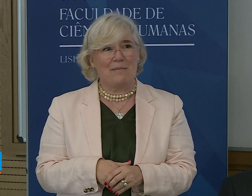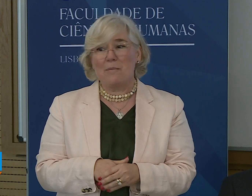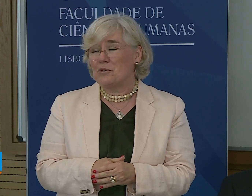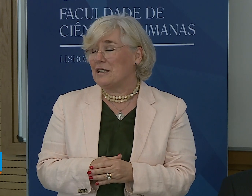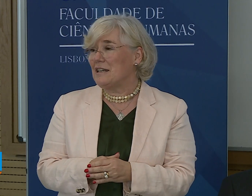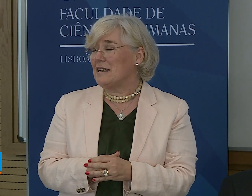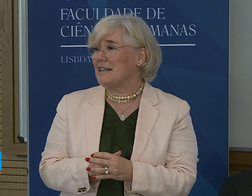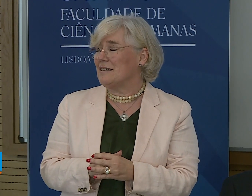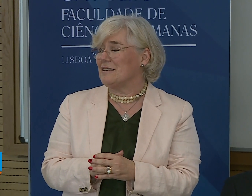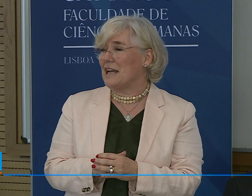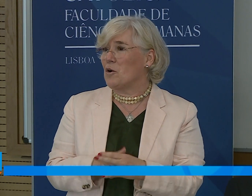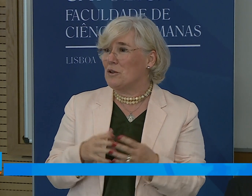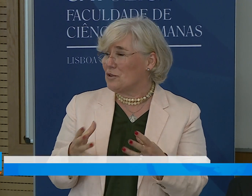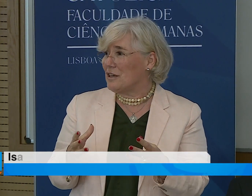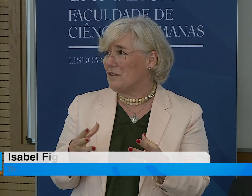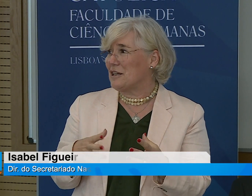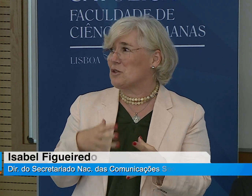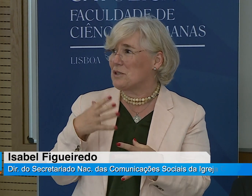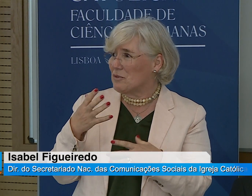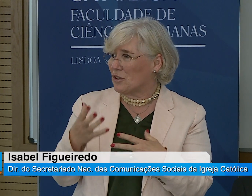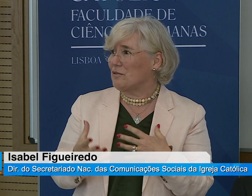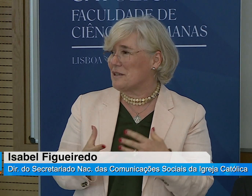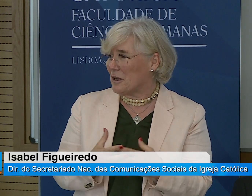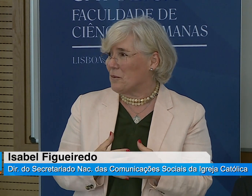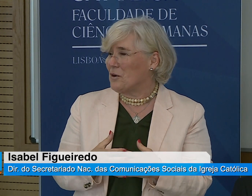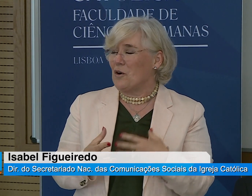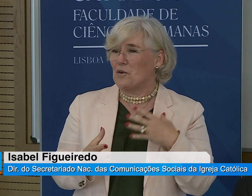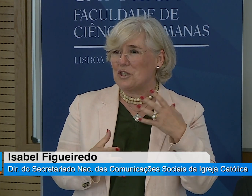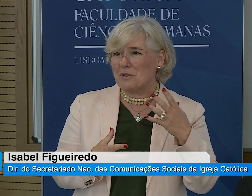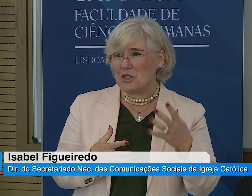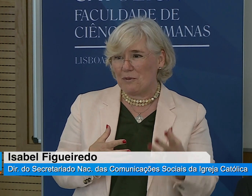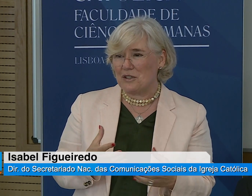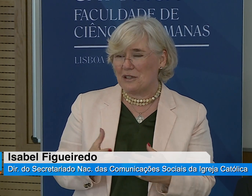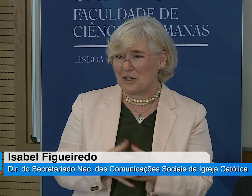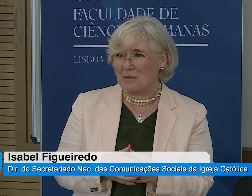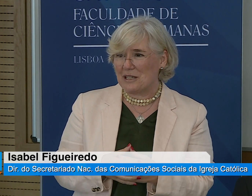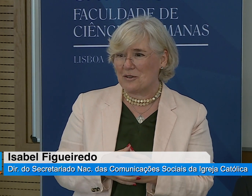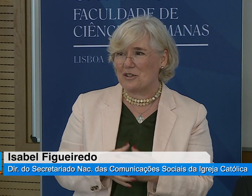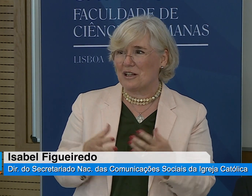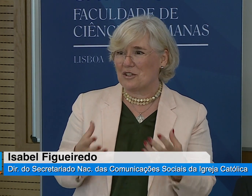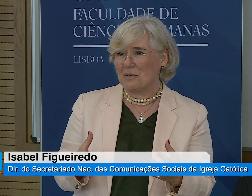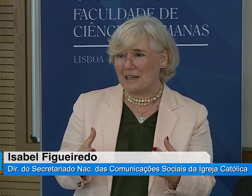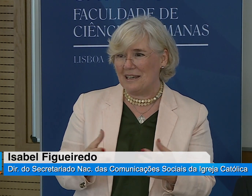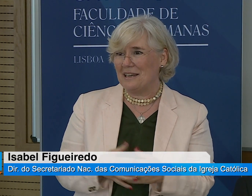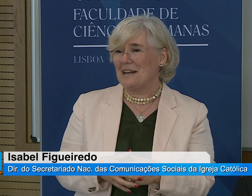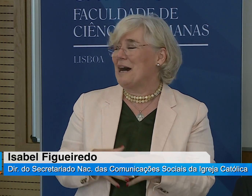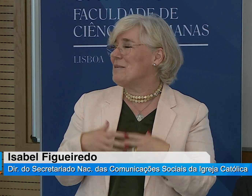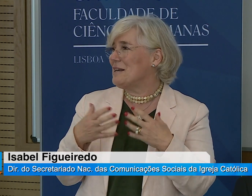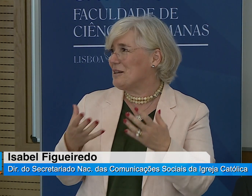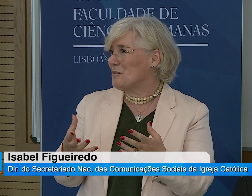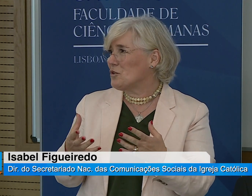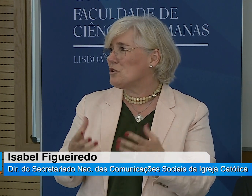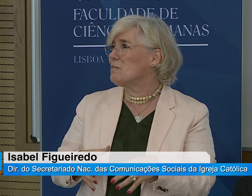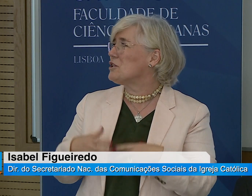gerações dos comunicadores. É como em tudo na vida, nós precisamos de renovação. Hoje temos estes profissionais de comunicação social que estão aqui,